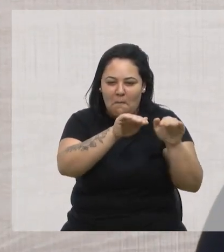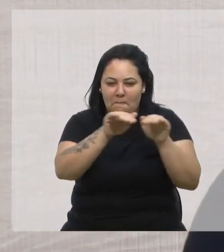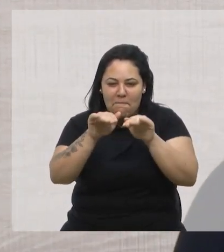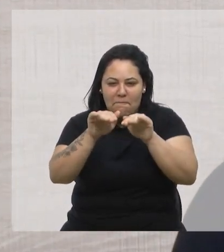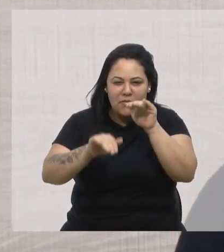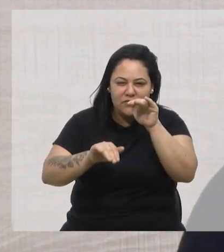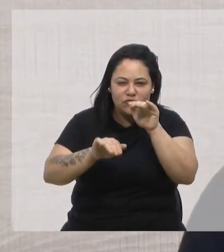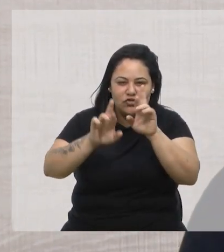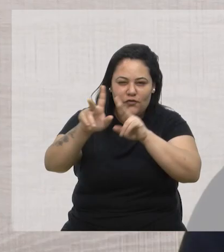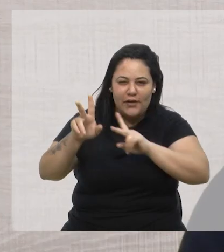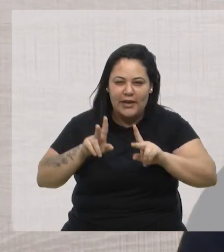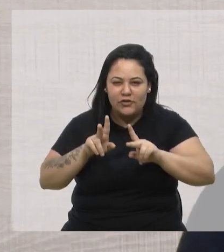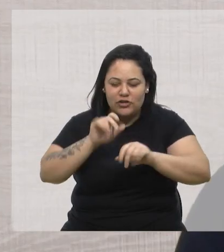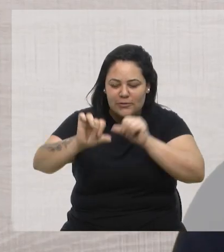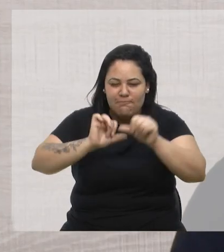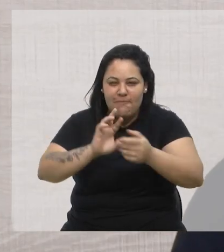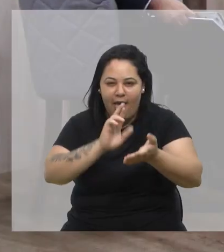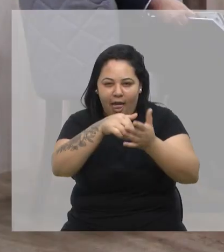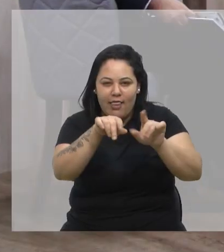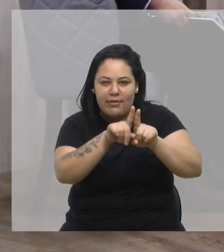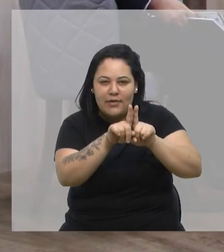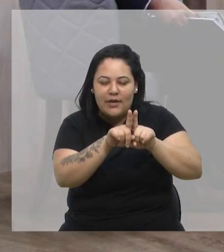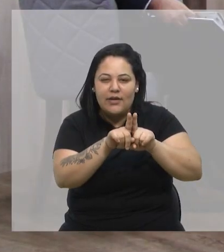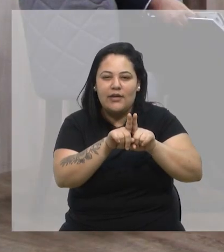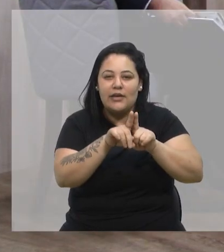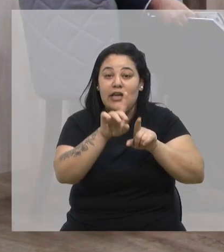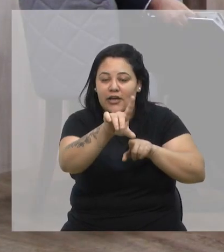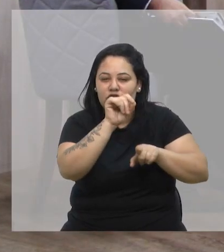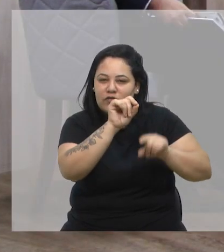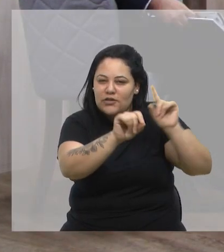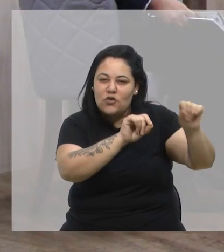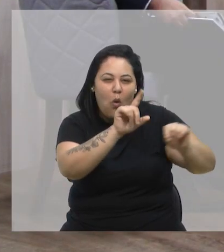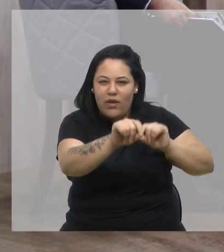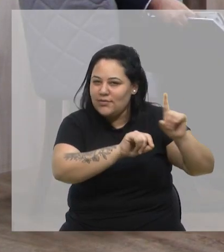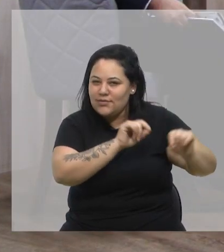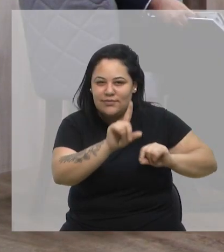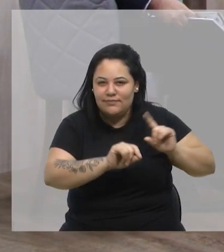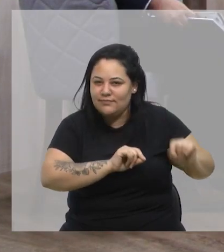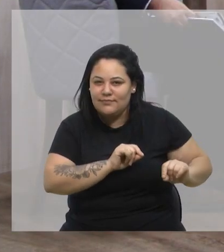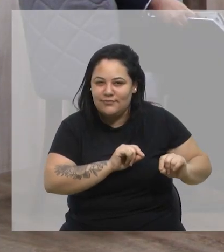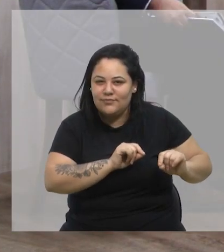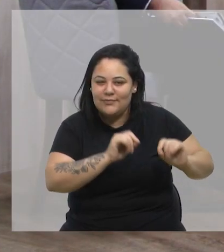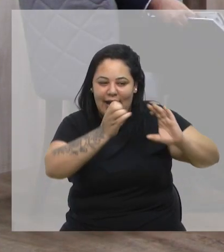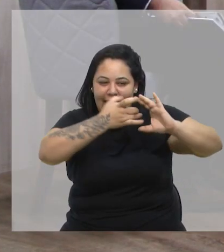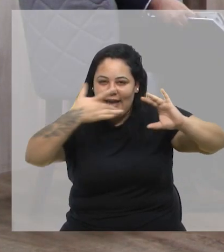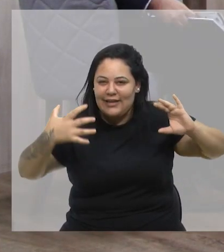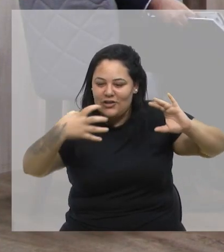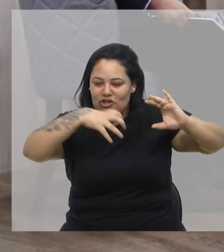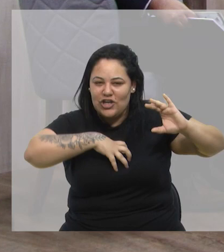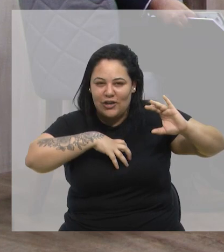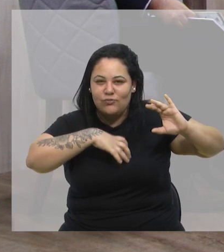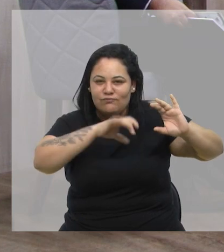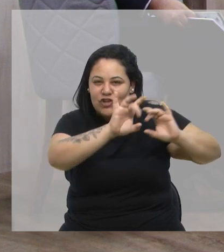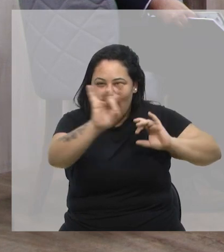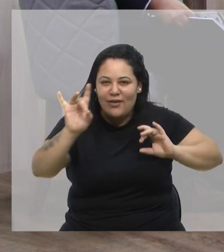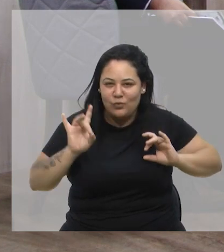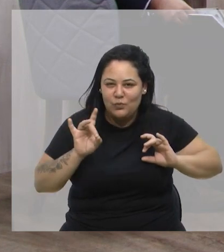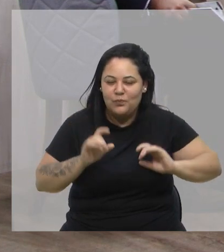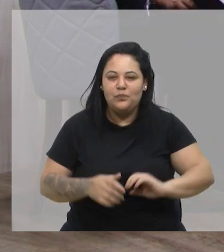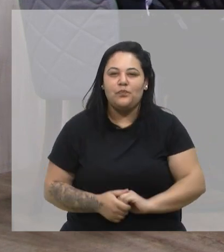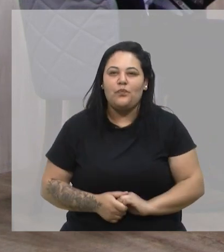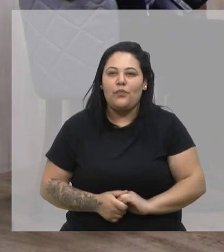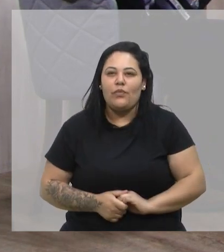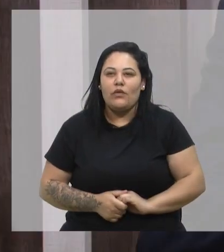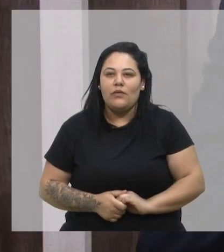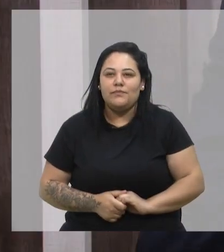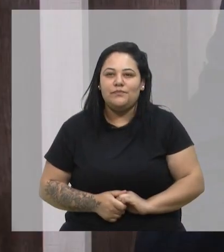Com uma coisa um pouco mais surreal. E foi assim que a gente fez a escolha, então, desse trabalho, pelo